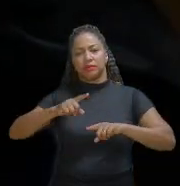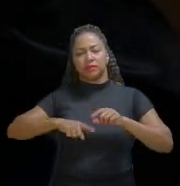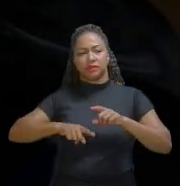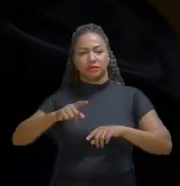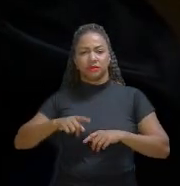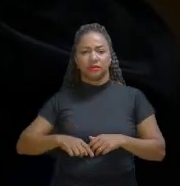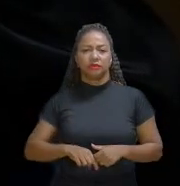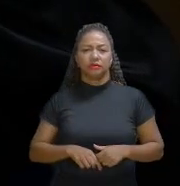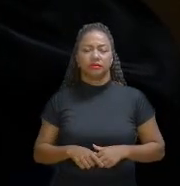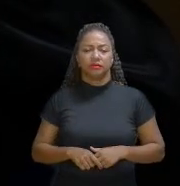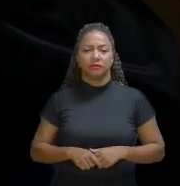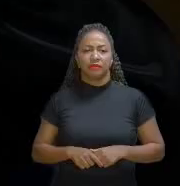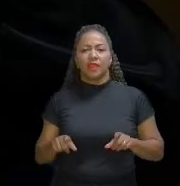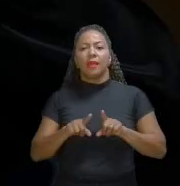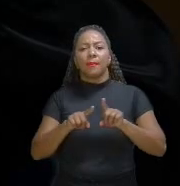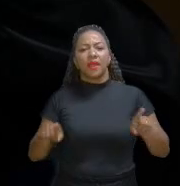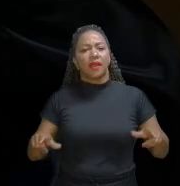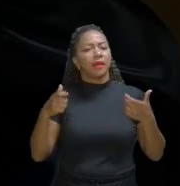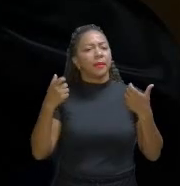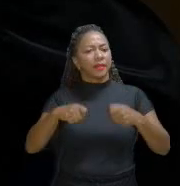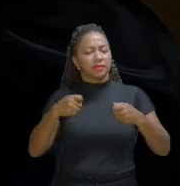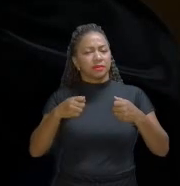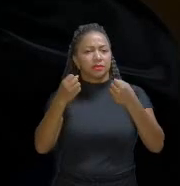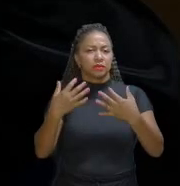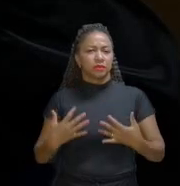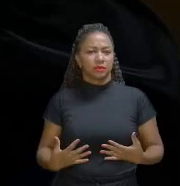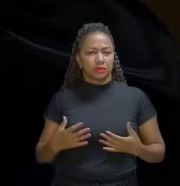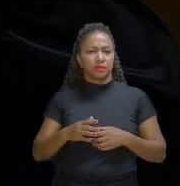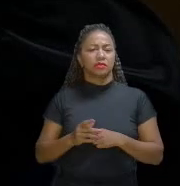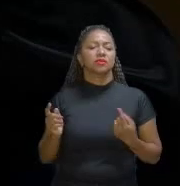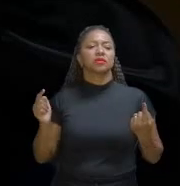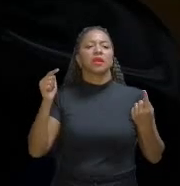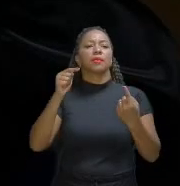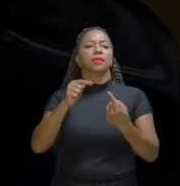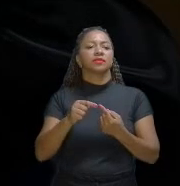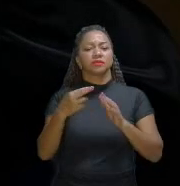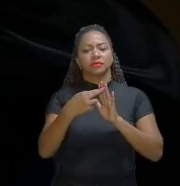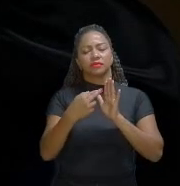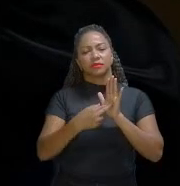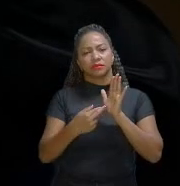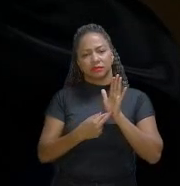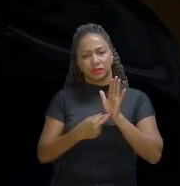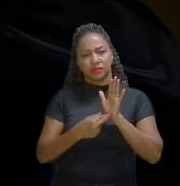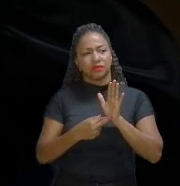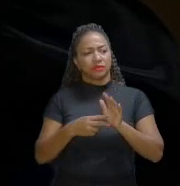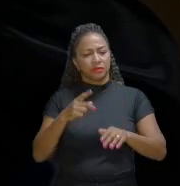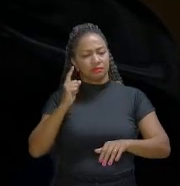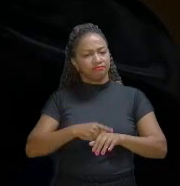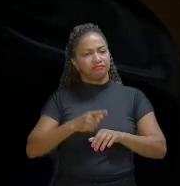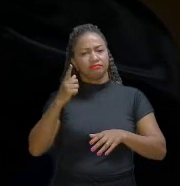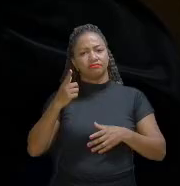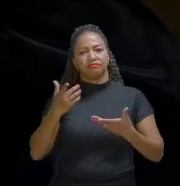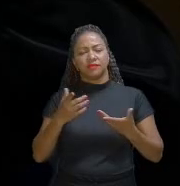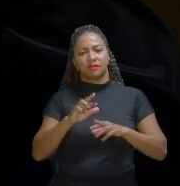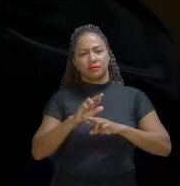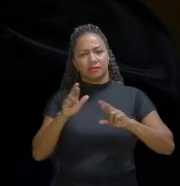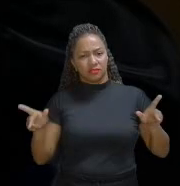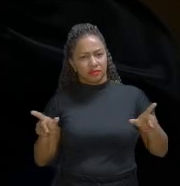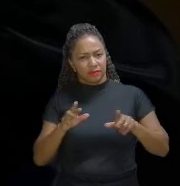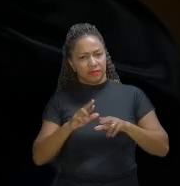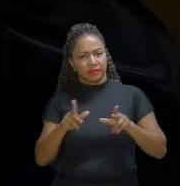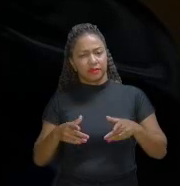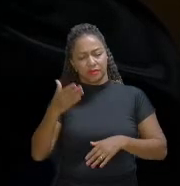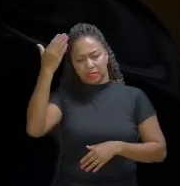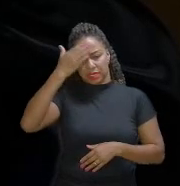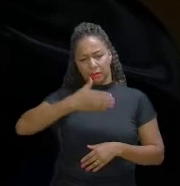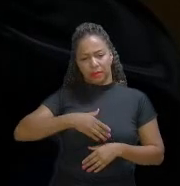previstos. Todavia, é necessário ressaltar que a aplicação dessa diretriz não se dá de forma automática ou dissociada do contexto fático